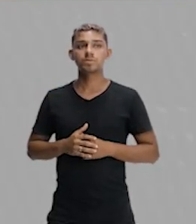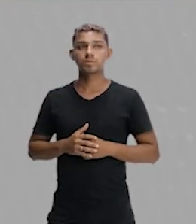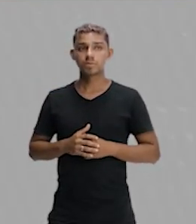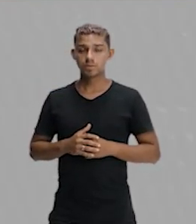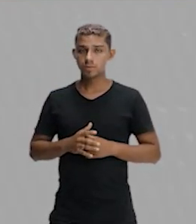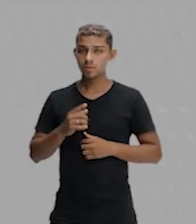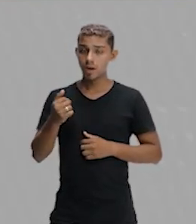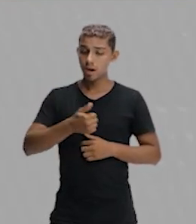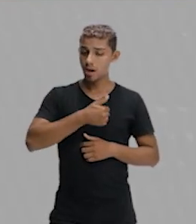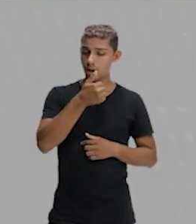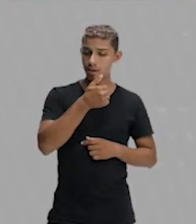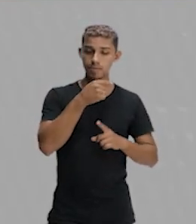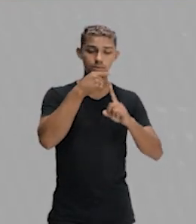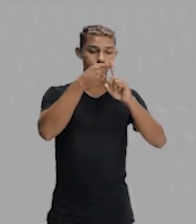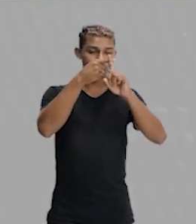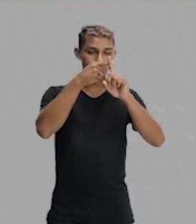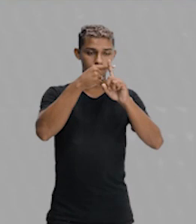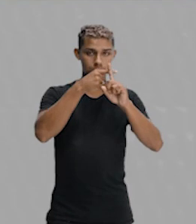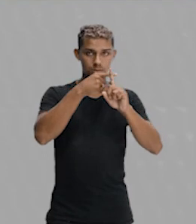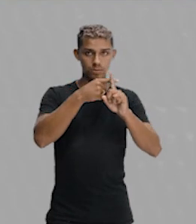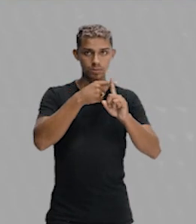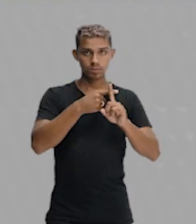uma distribuição positiva